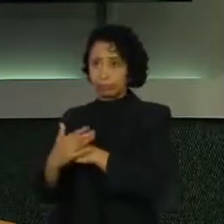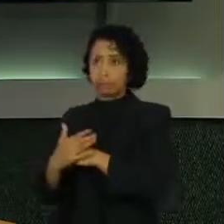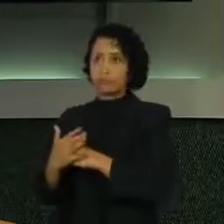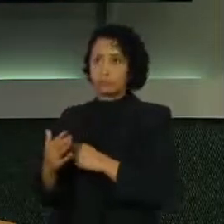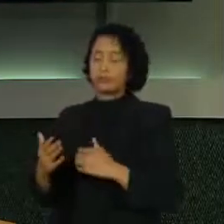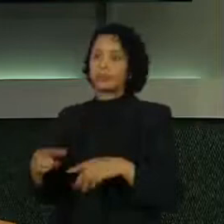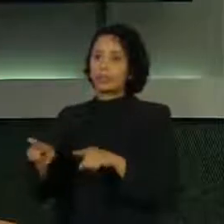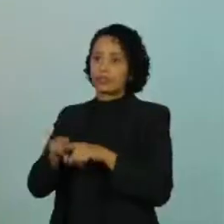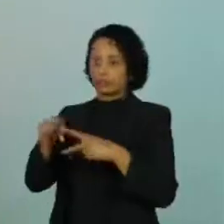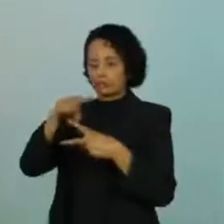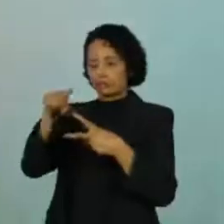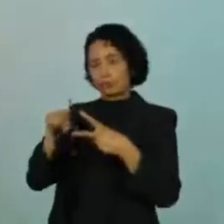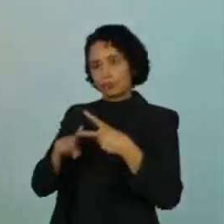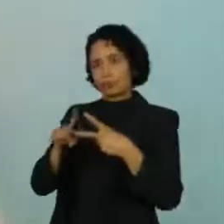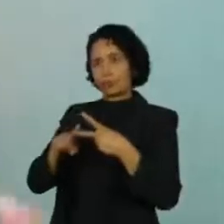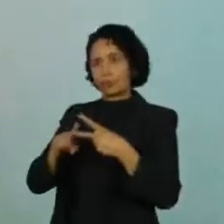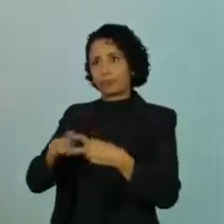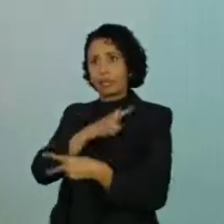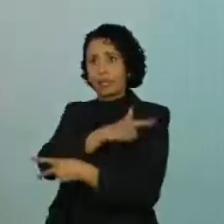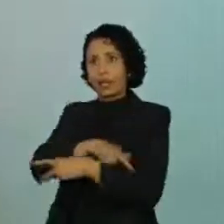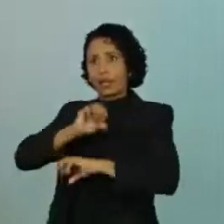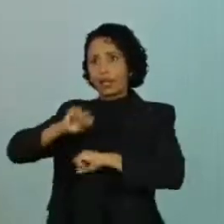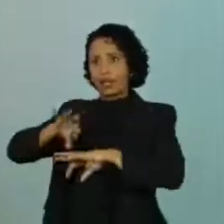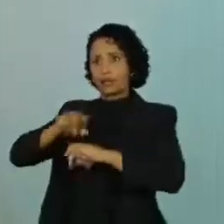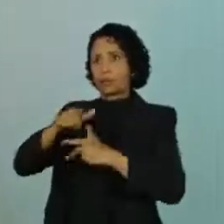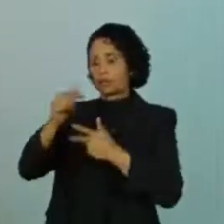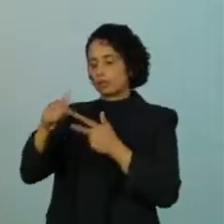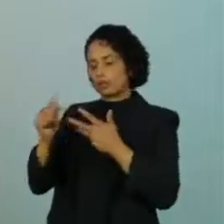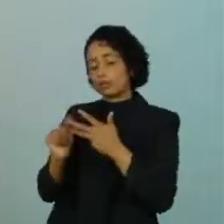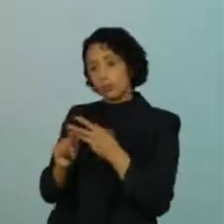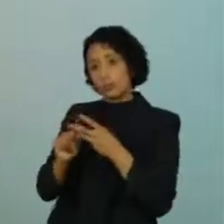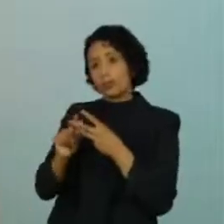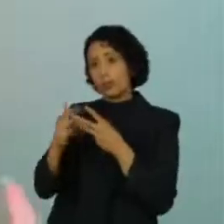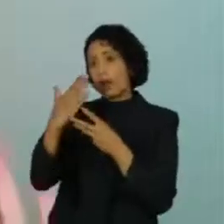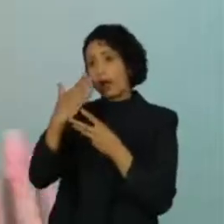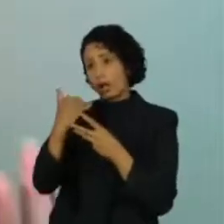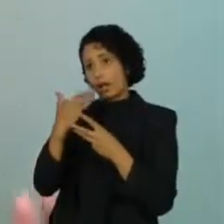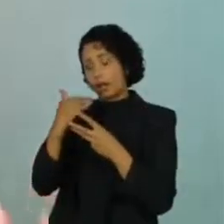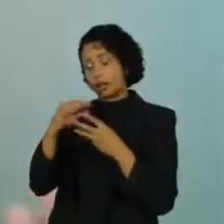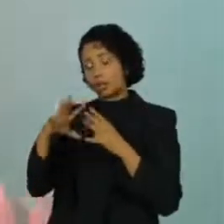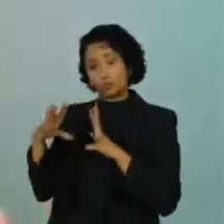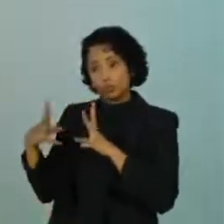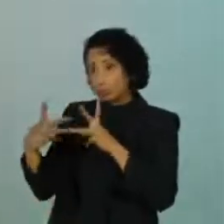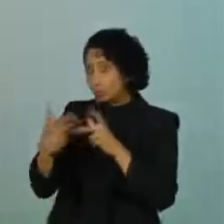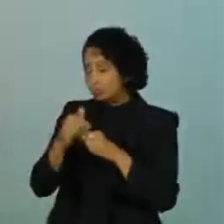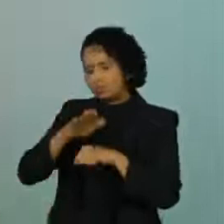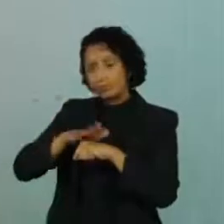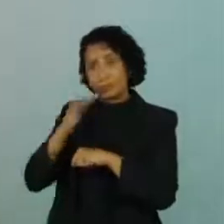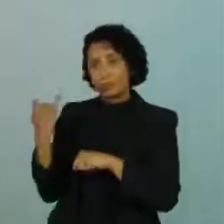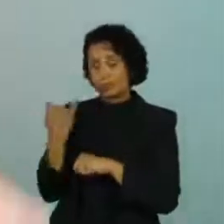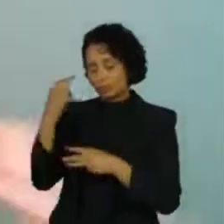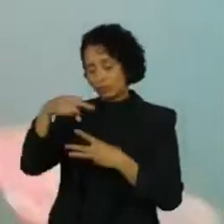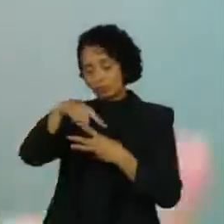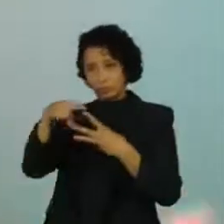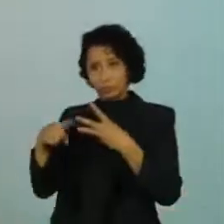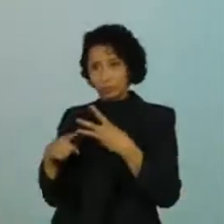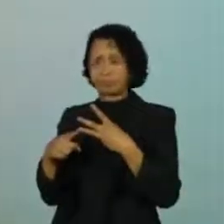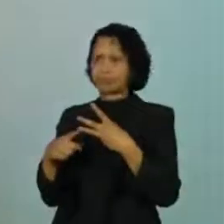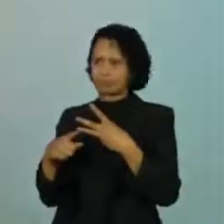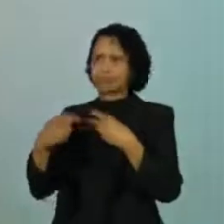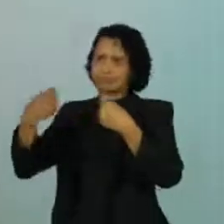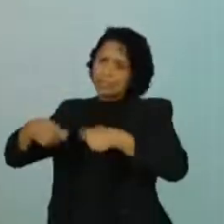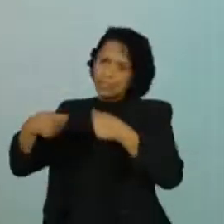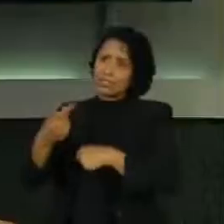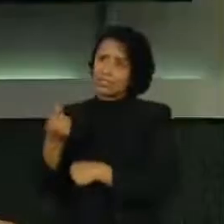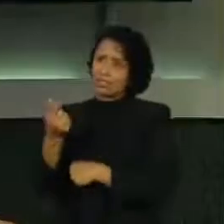e alimentação. Tudo que for além disso é um momento para a gente deixar um pouquinho guardado para um